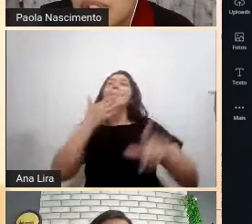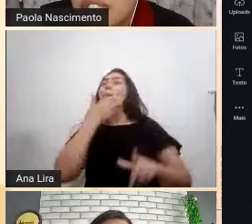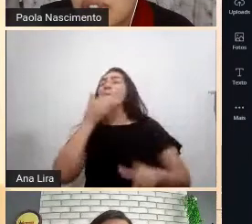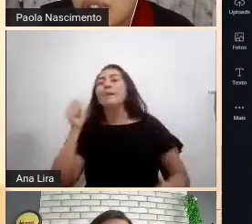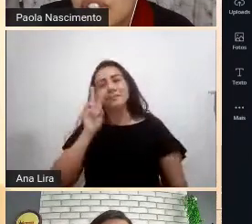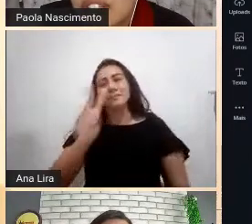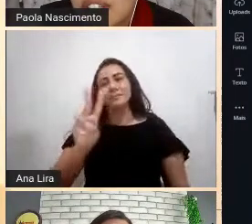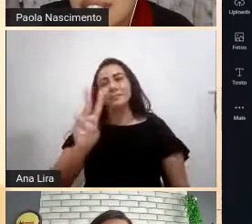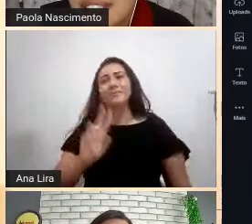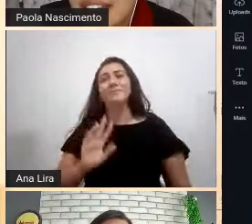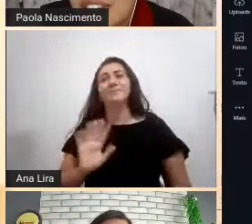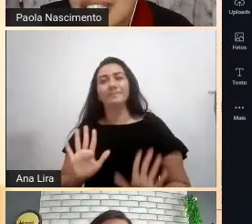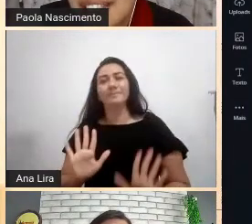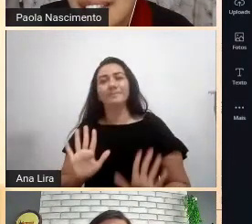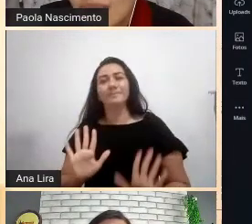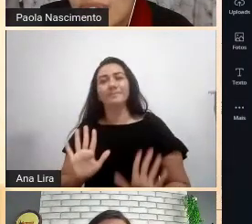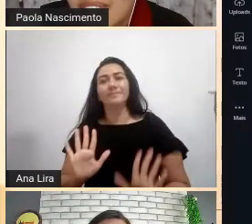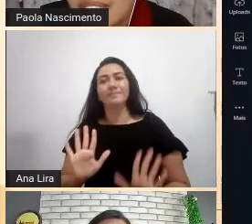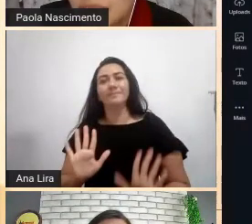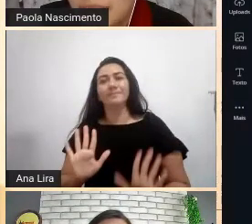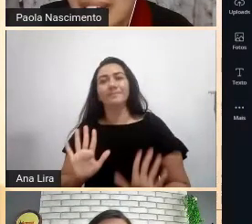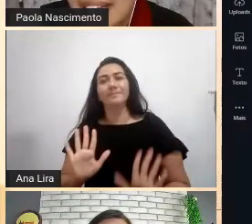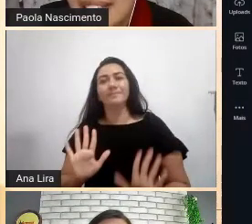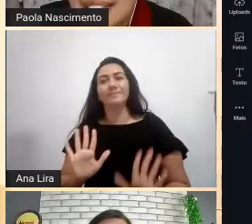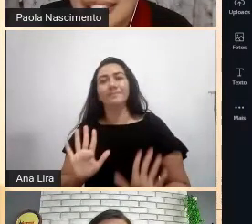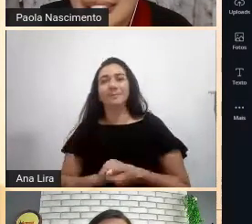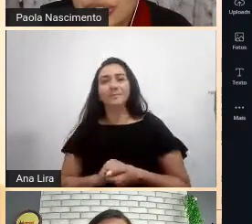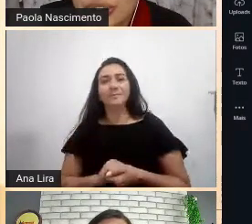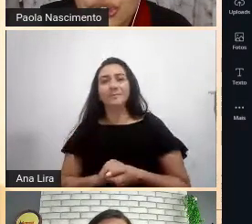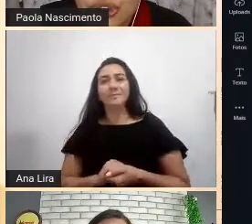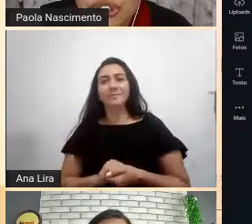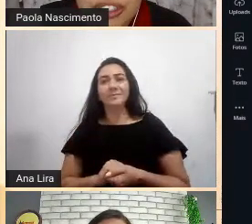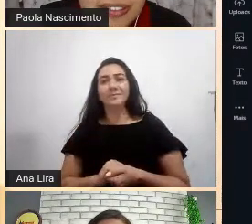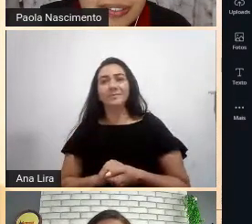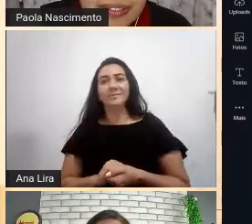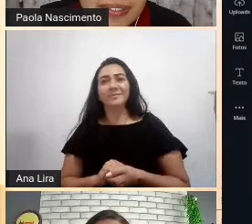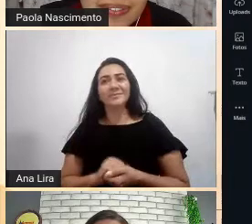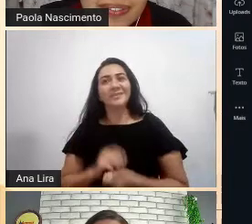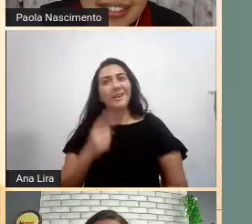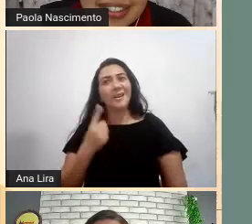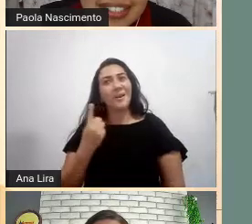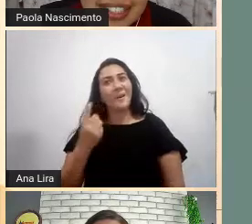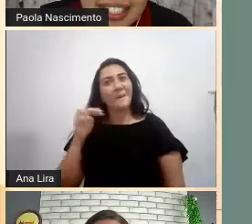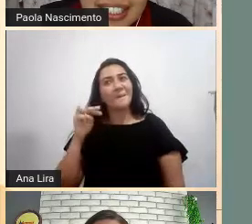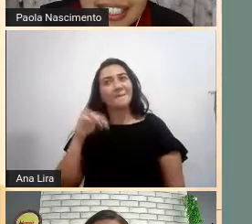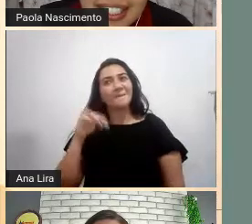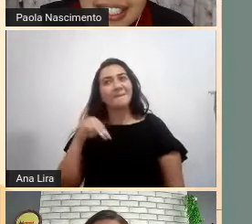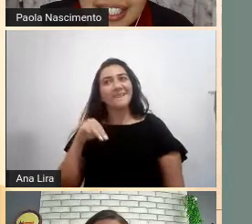Só um minutinho, que hoje a nossa internet aqui está oscilando bastante.